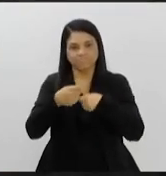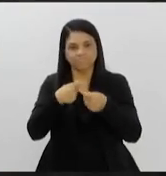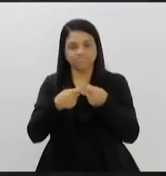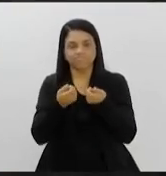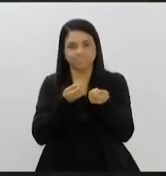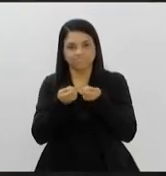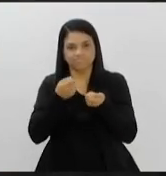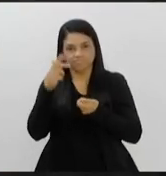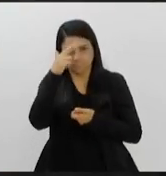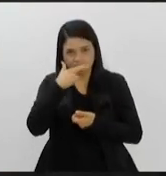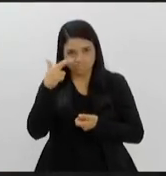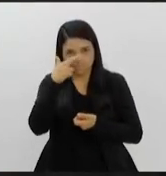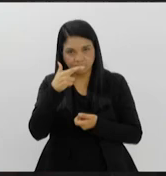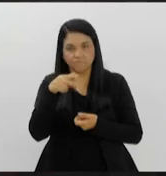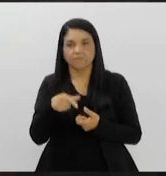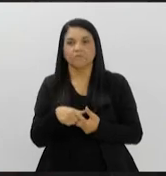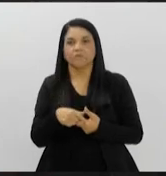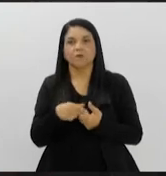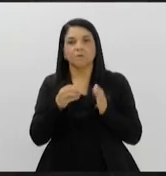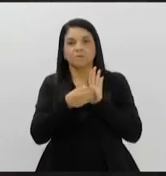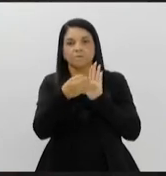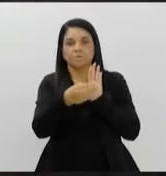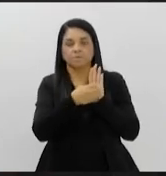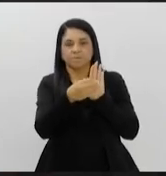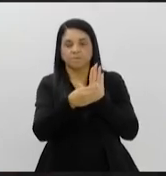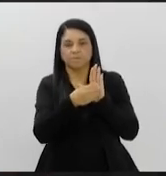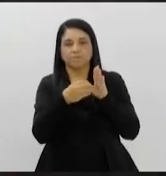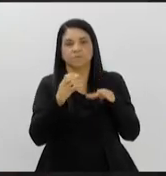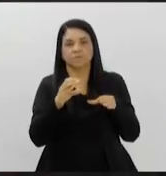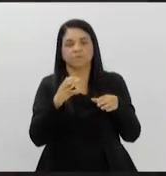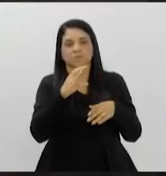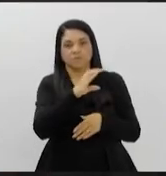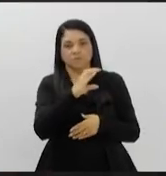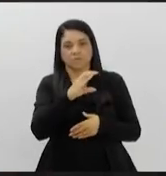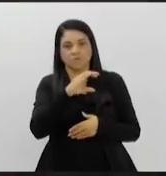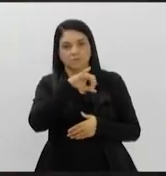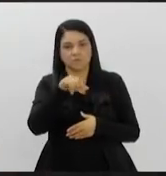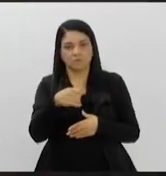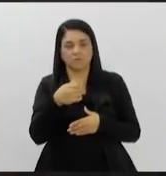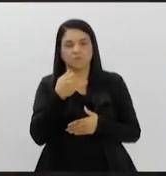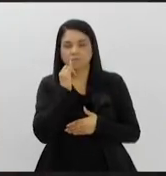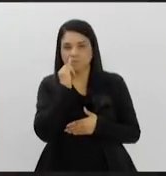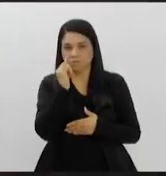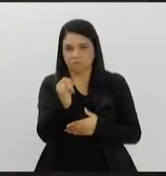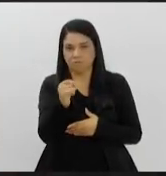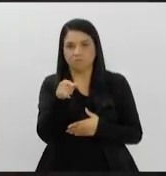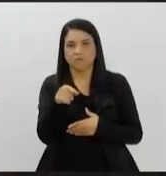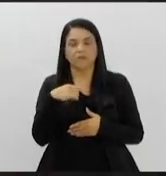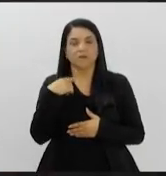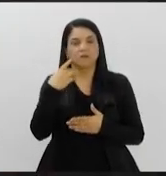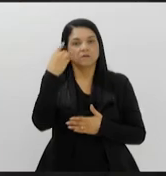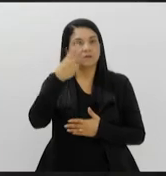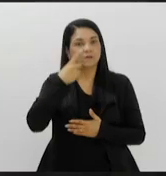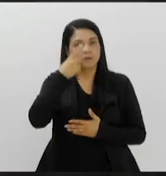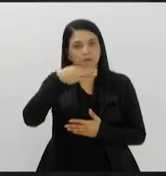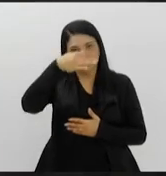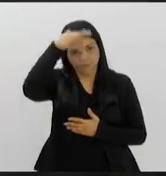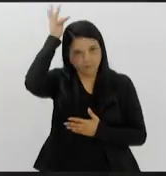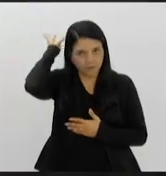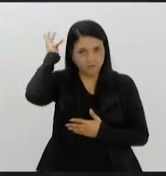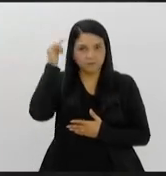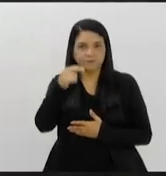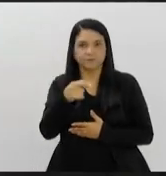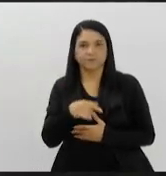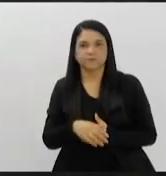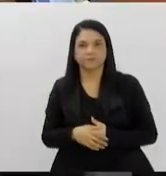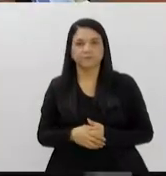Fiscalização Financeira e Controle. Para emitir parecer pela Comissão de Constituição e Justiça, deputado Fred Pacheco.